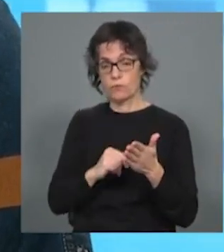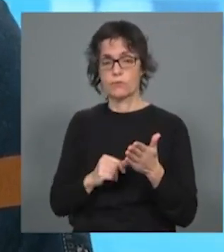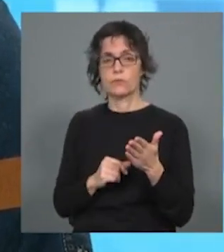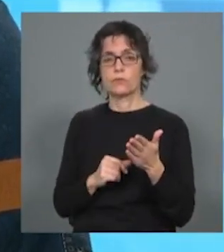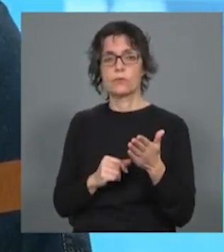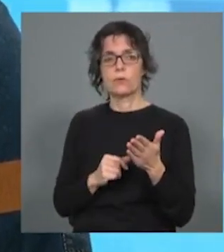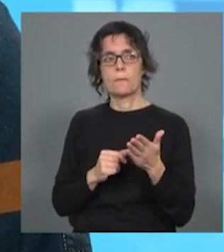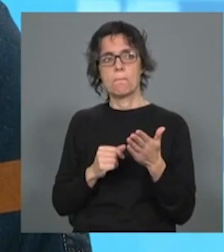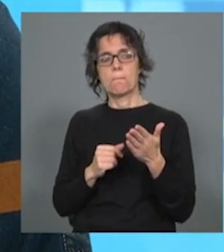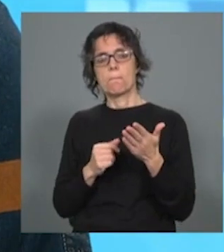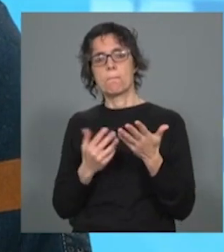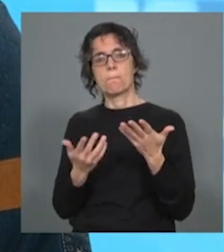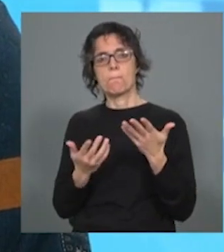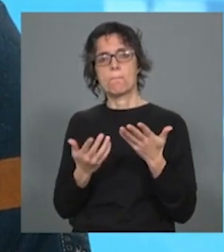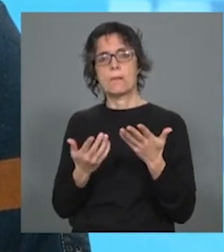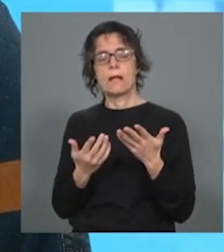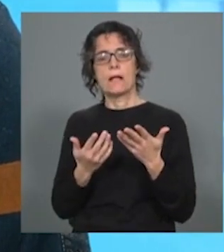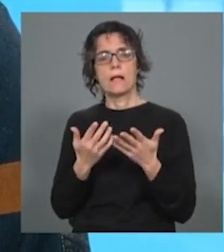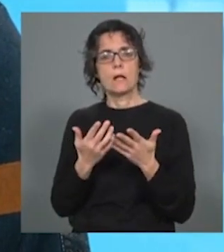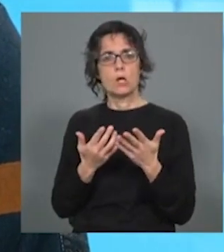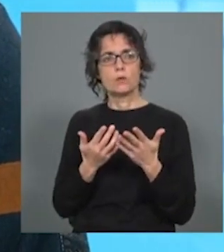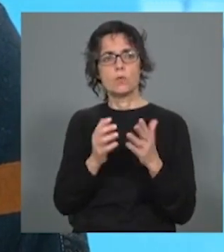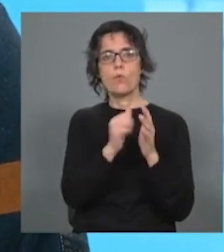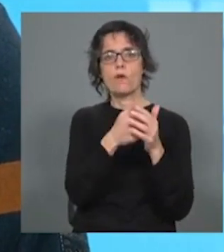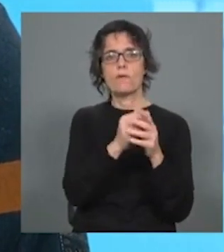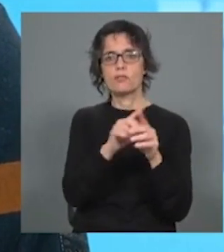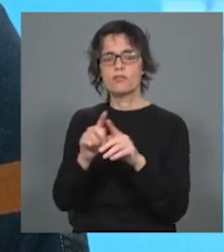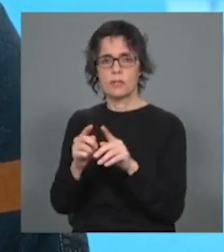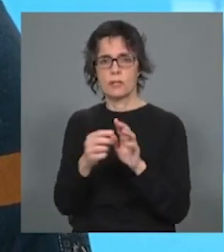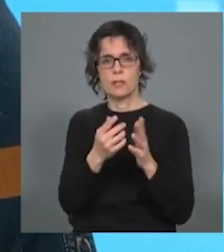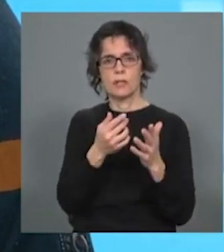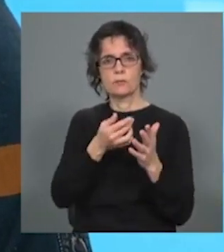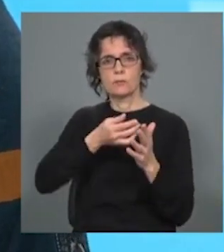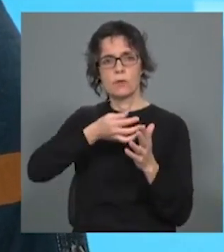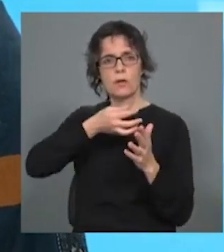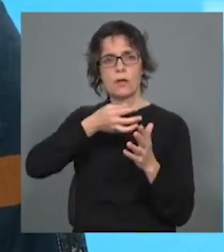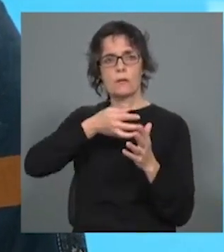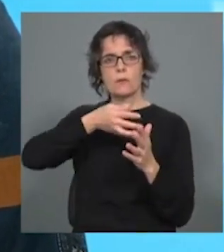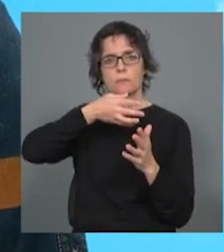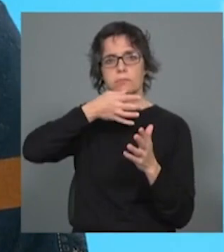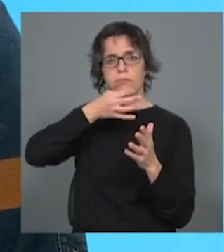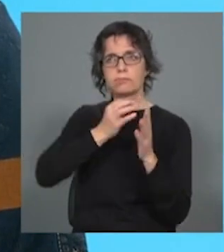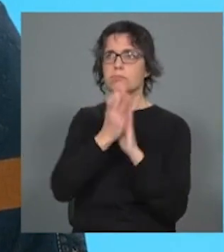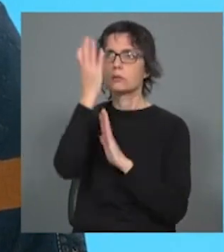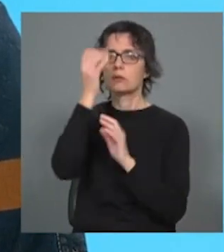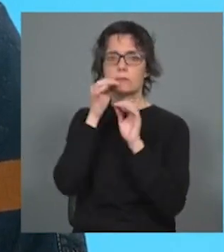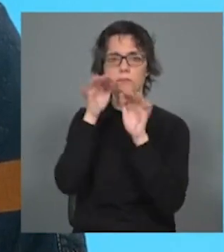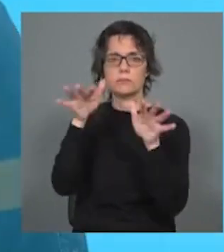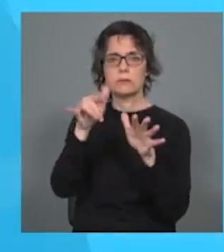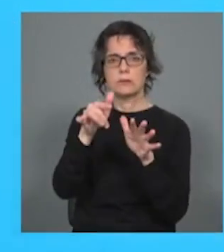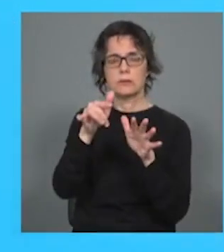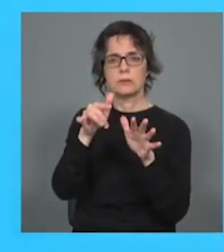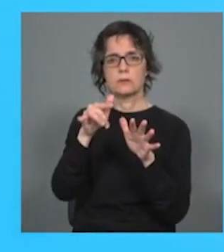é olhar para cada Evangelho, para a liturgia da palavra, que tem um ênfase especial sobre São